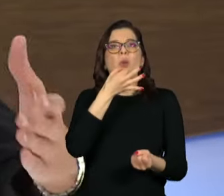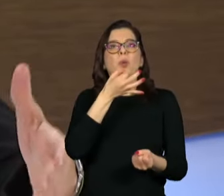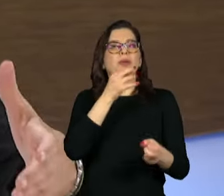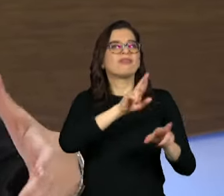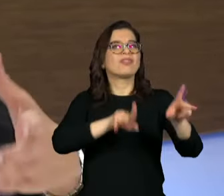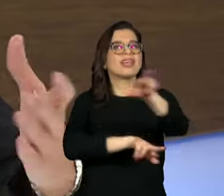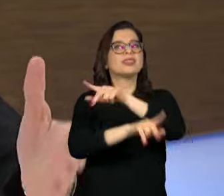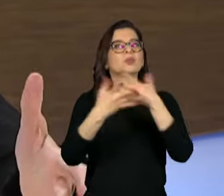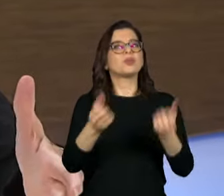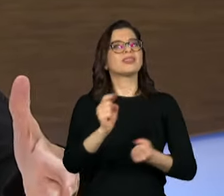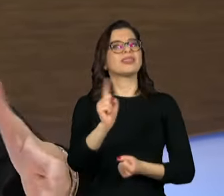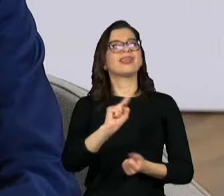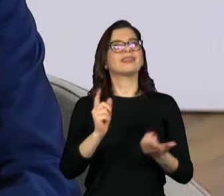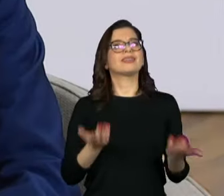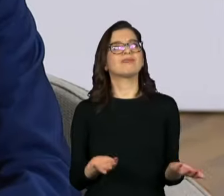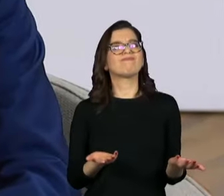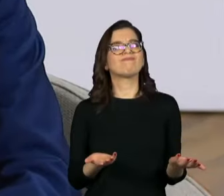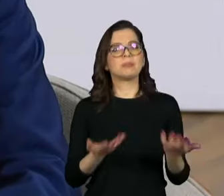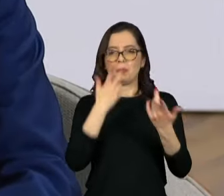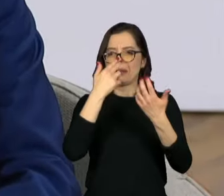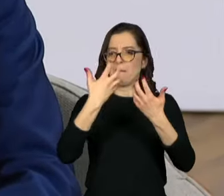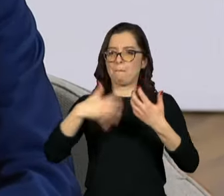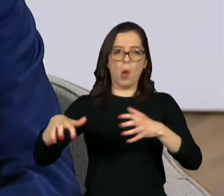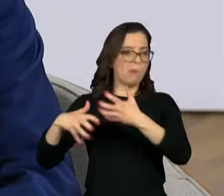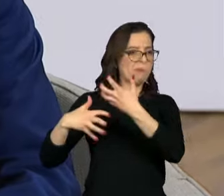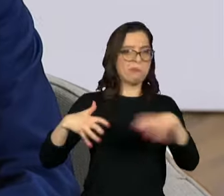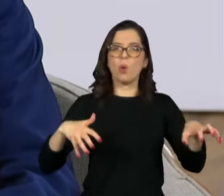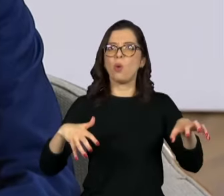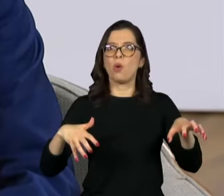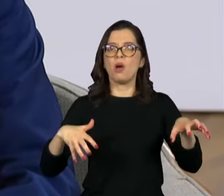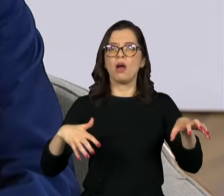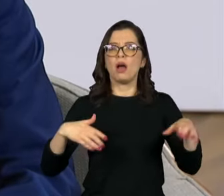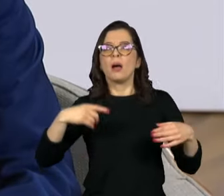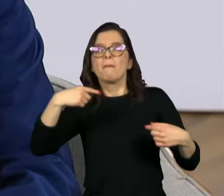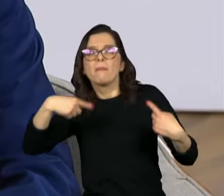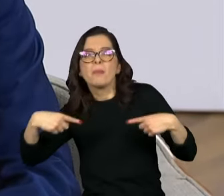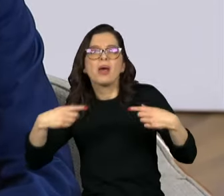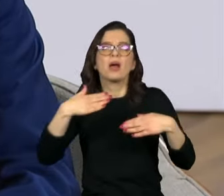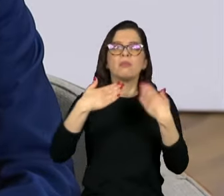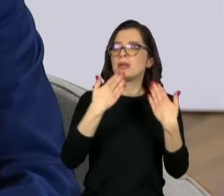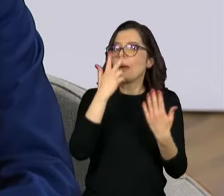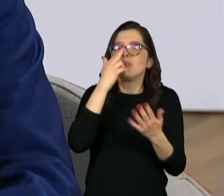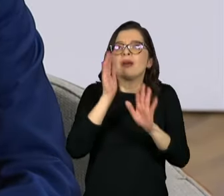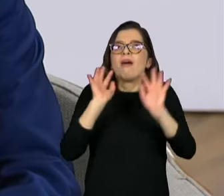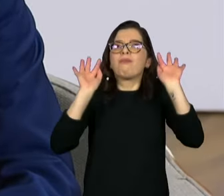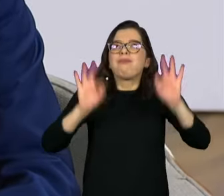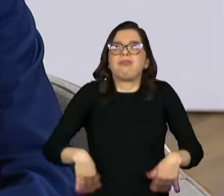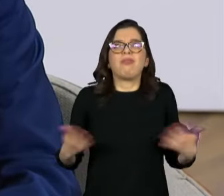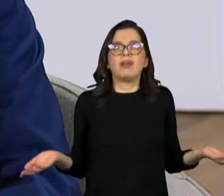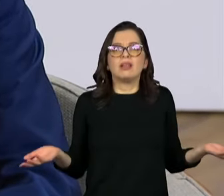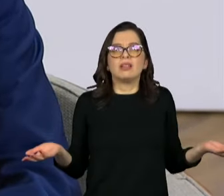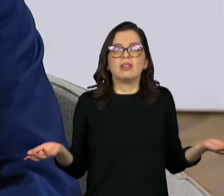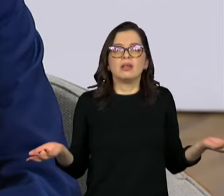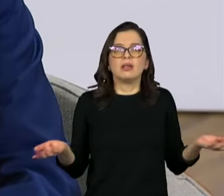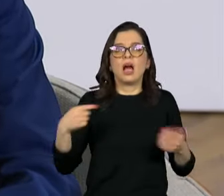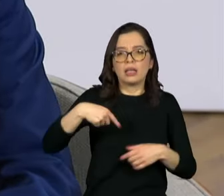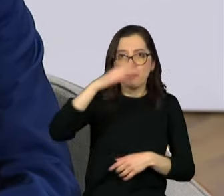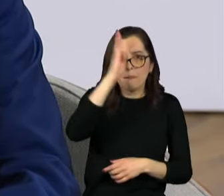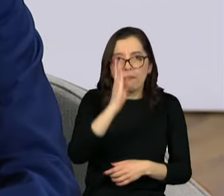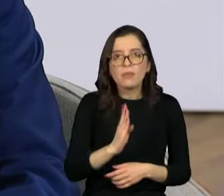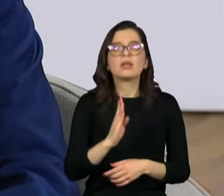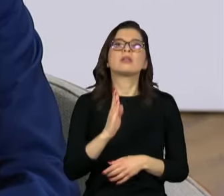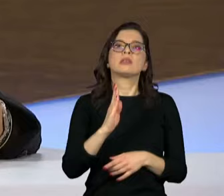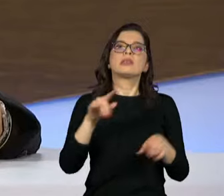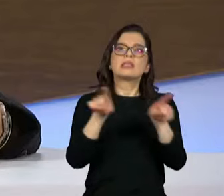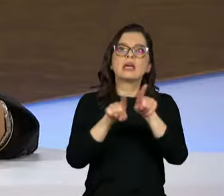com muito pouco espaço para o debate, onde o país, e eu acho que eu não falo só do Brasil, isso pode ser observado em outros países, inclusive nos